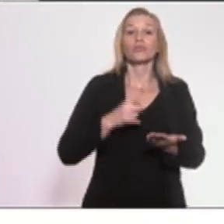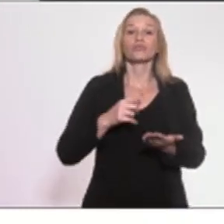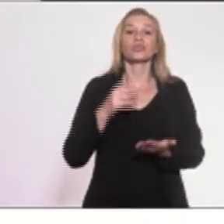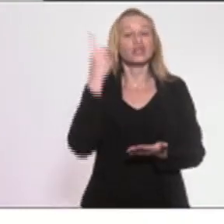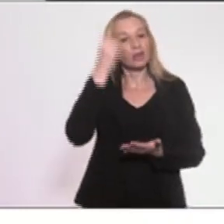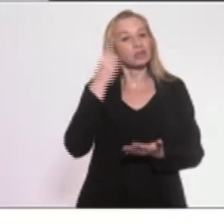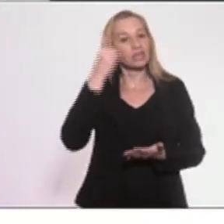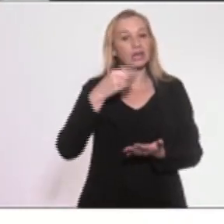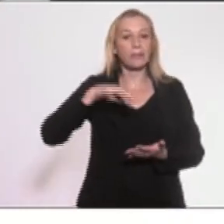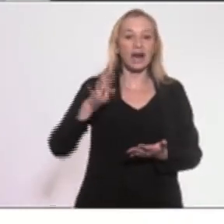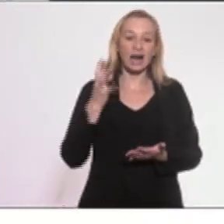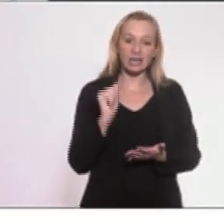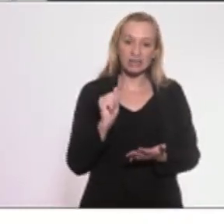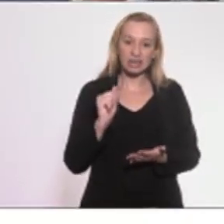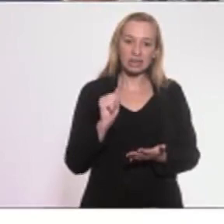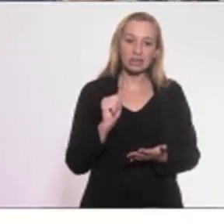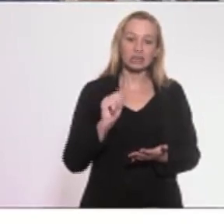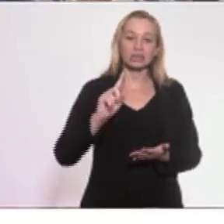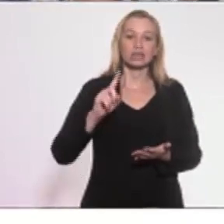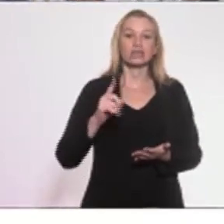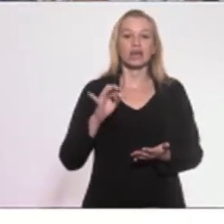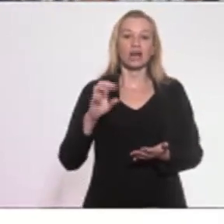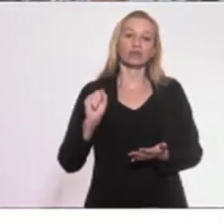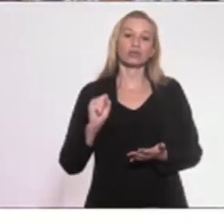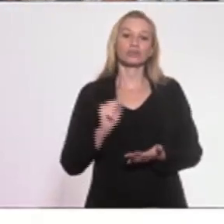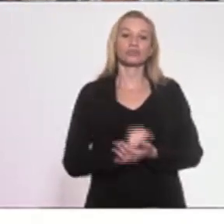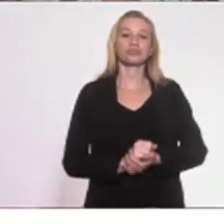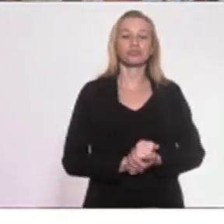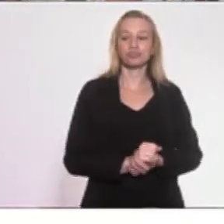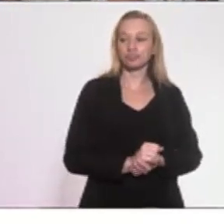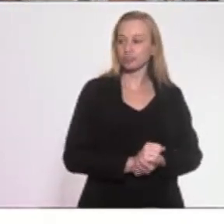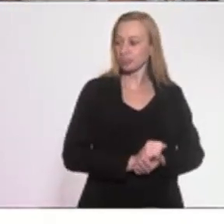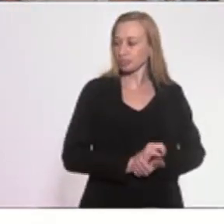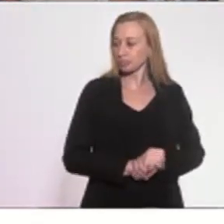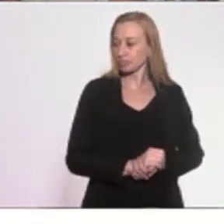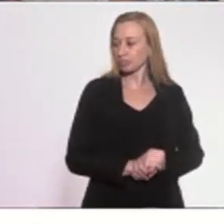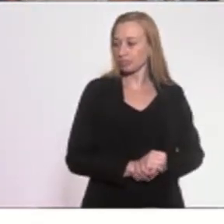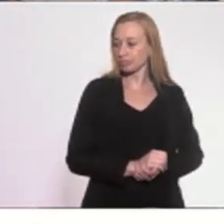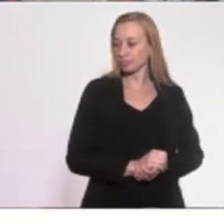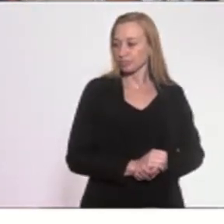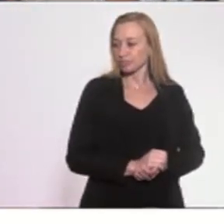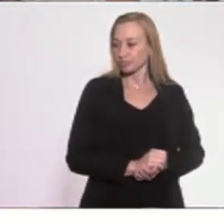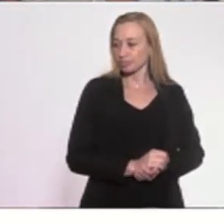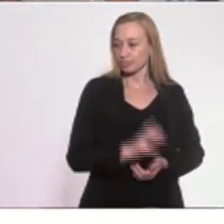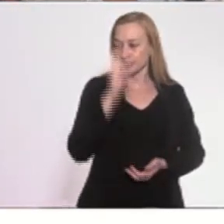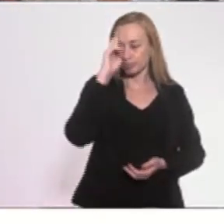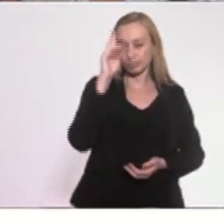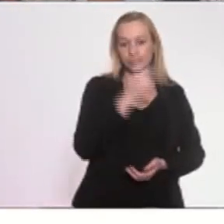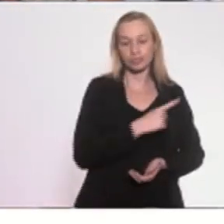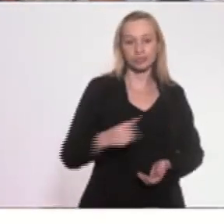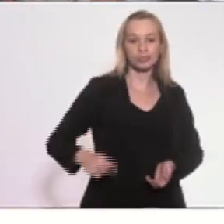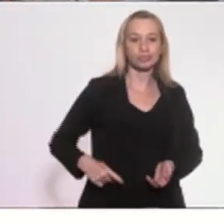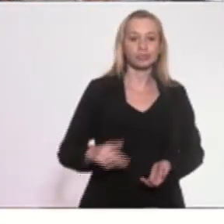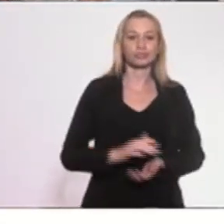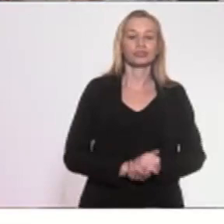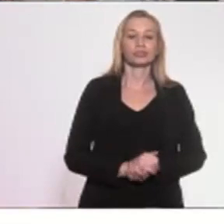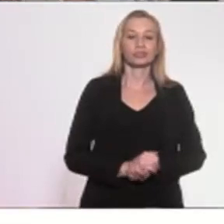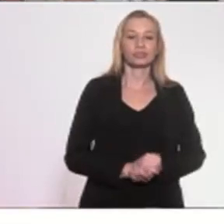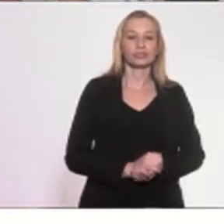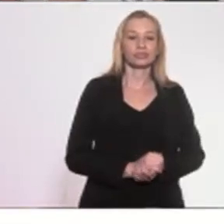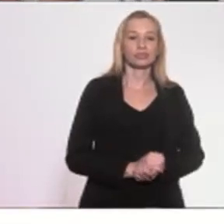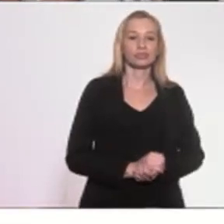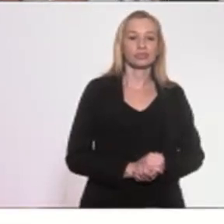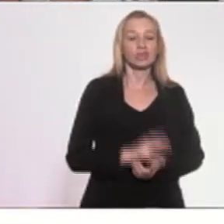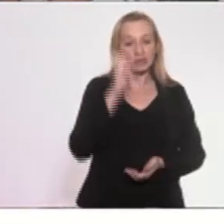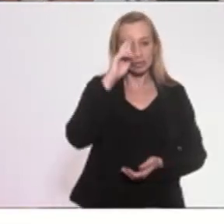Deputada Marta e deputado doutor Carlos Augusto. Então, deixa correr. Senhor presidente, então eu... Senhor